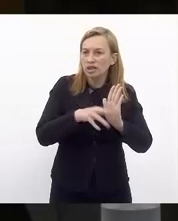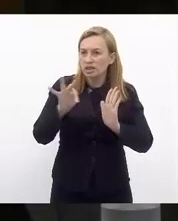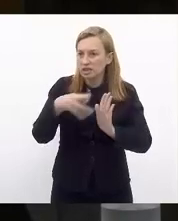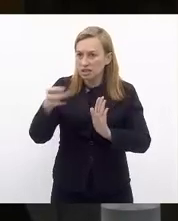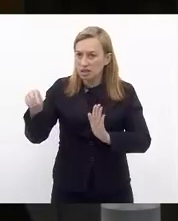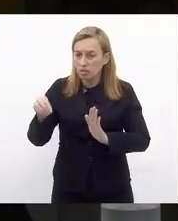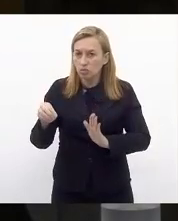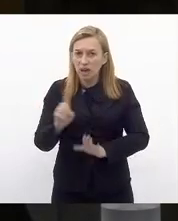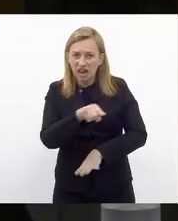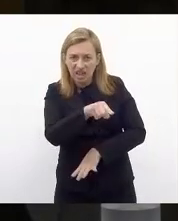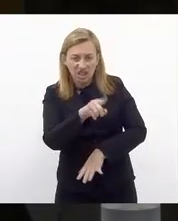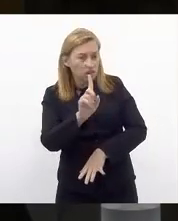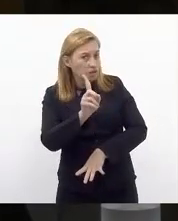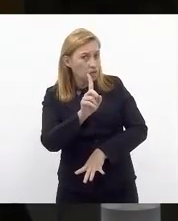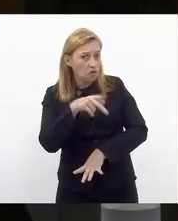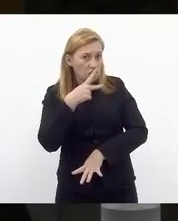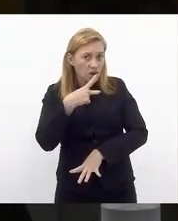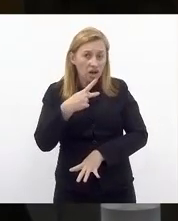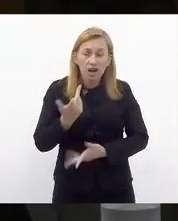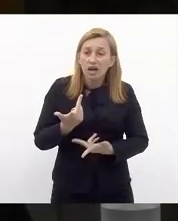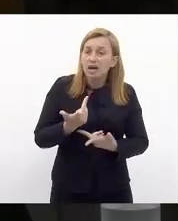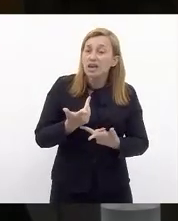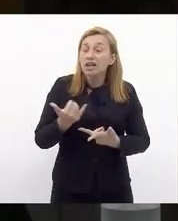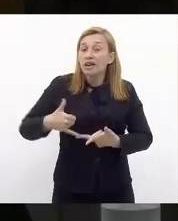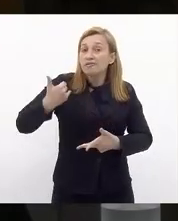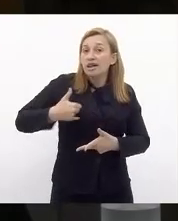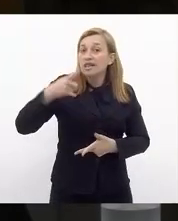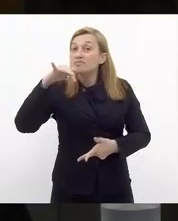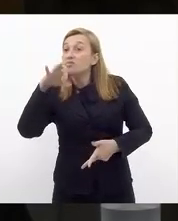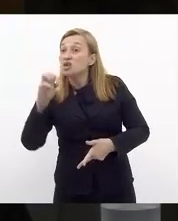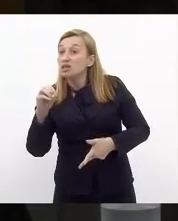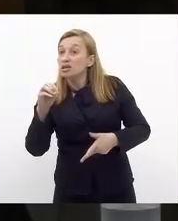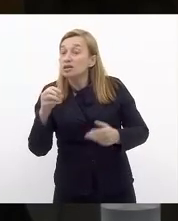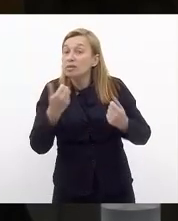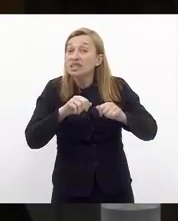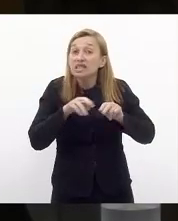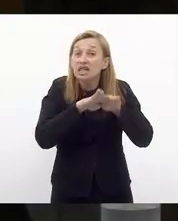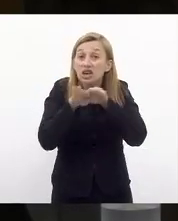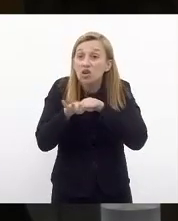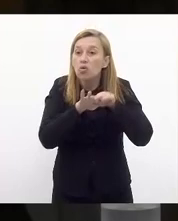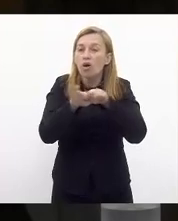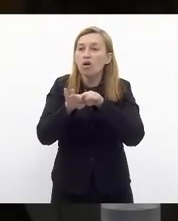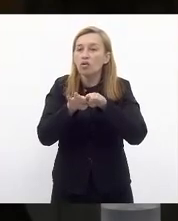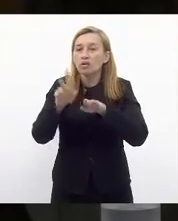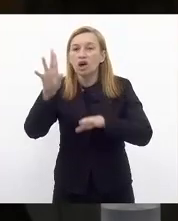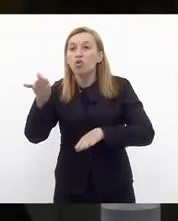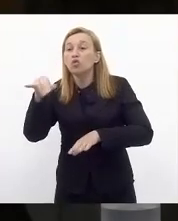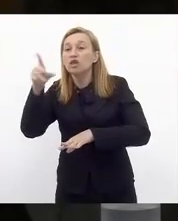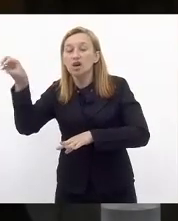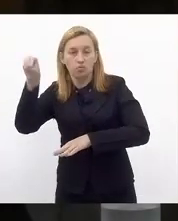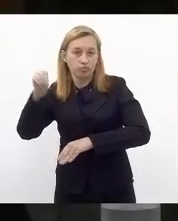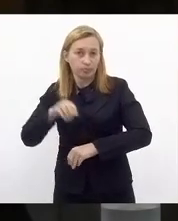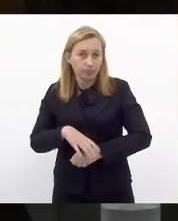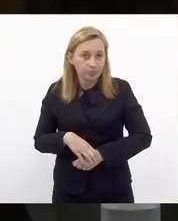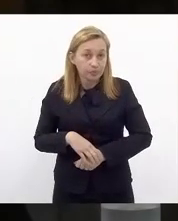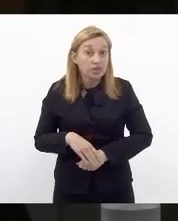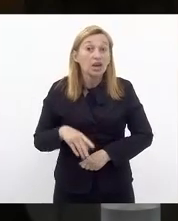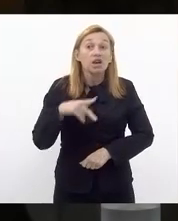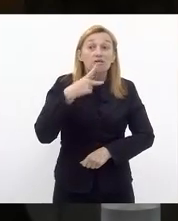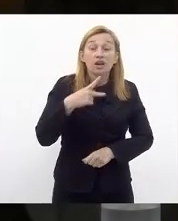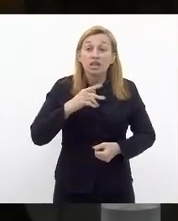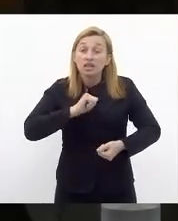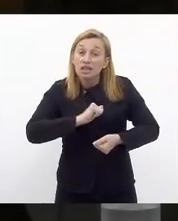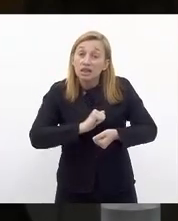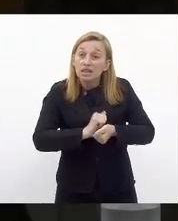aqui não fala que a idade mínima tem que ser igual à da União diz que